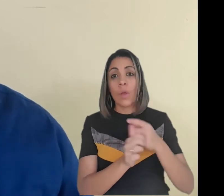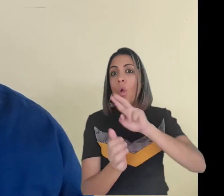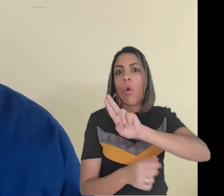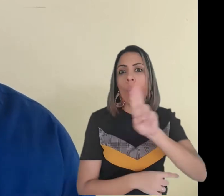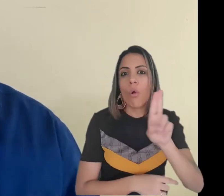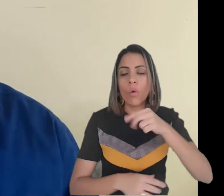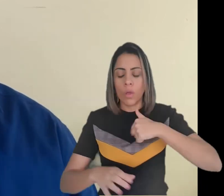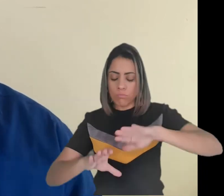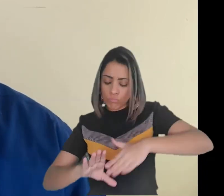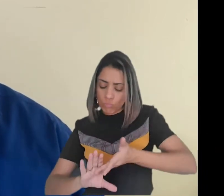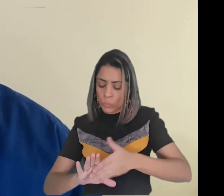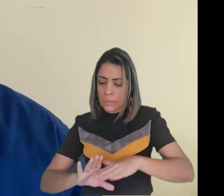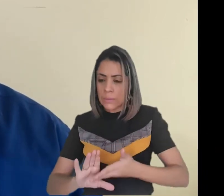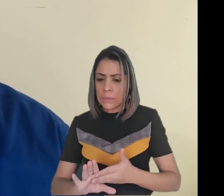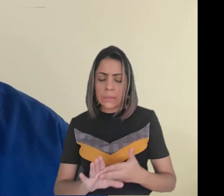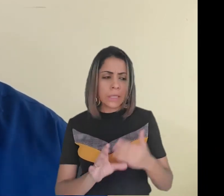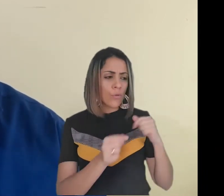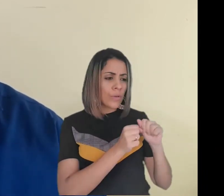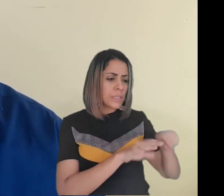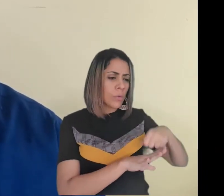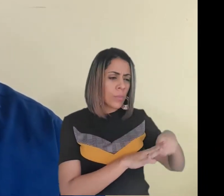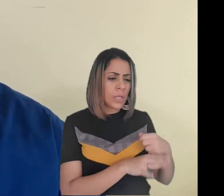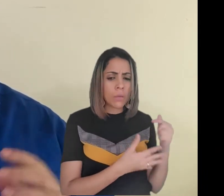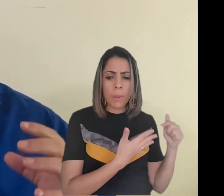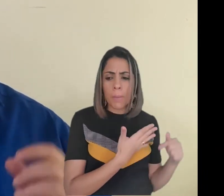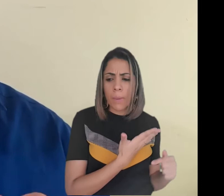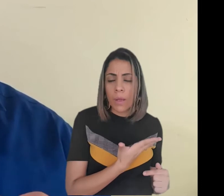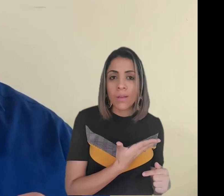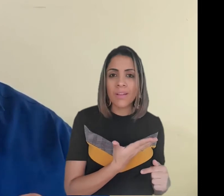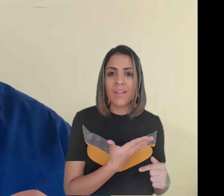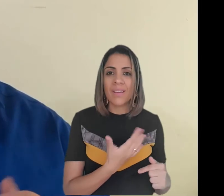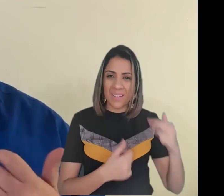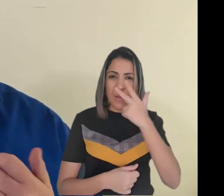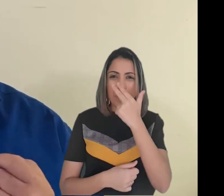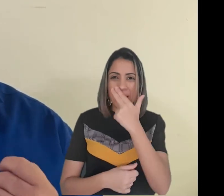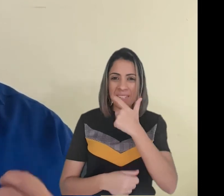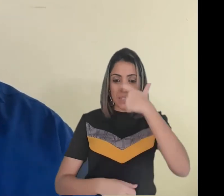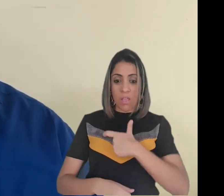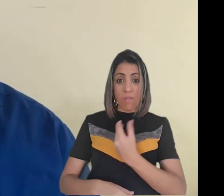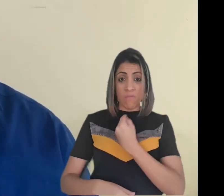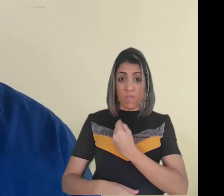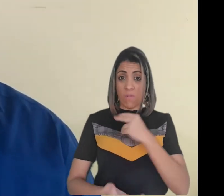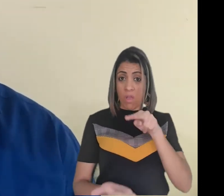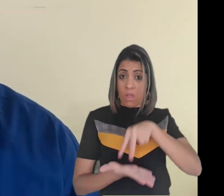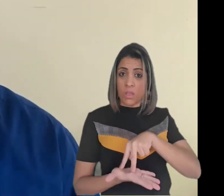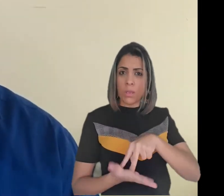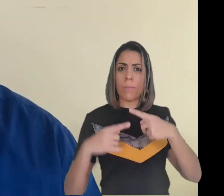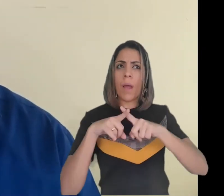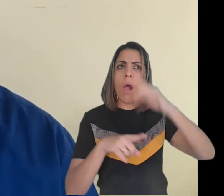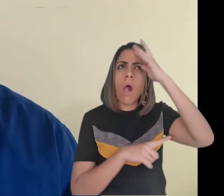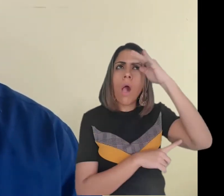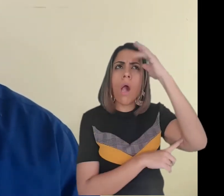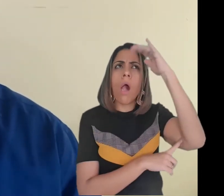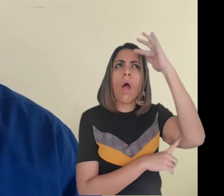lavando louça, pensando no almoço. Quer dizer, estamos aqui, mas o pensamento está lá.